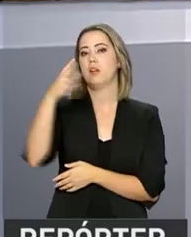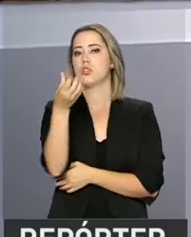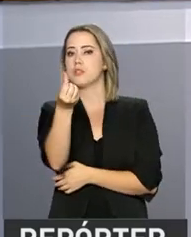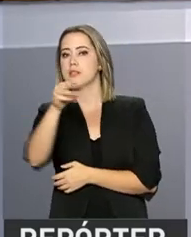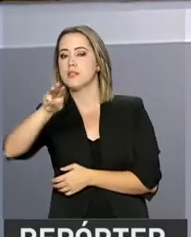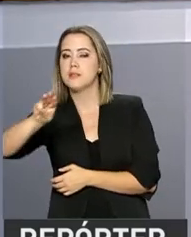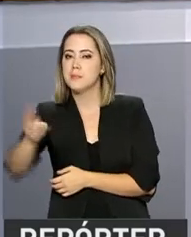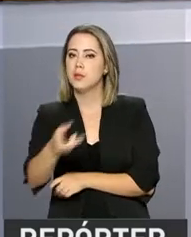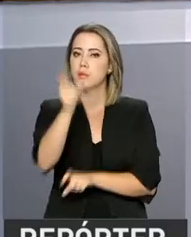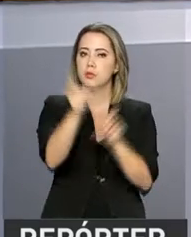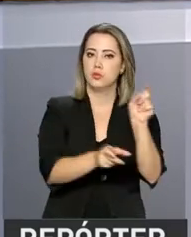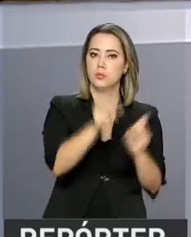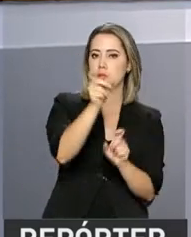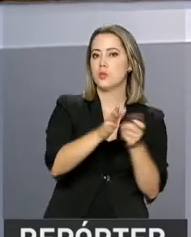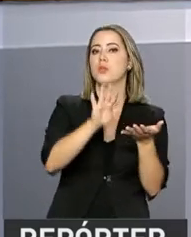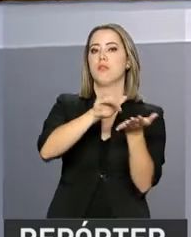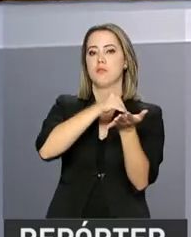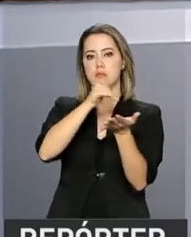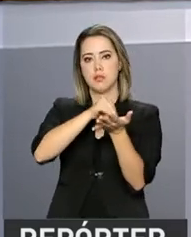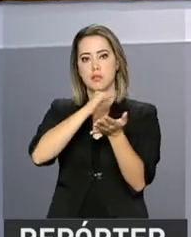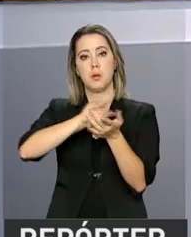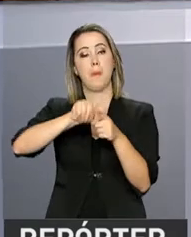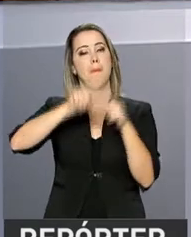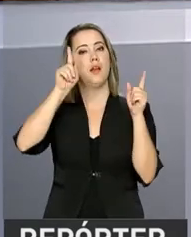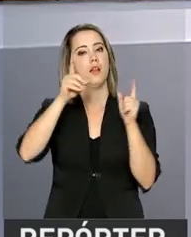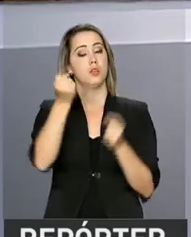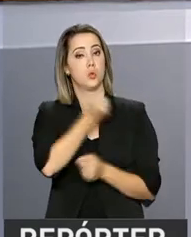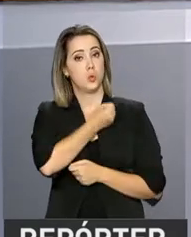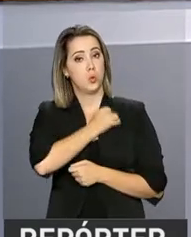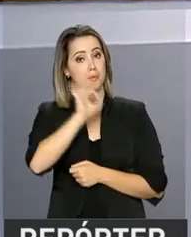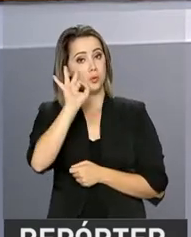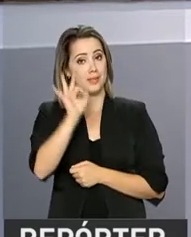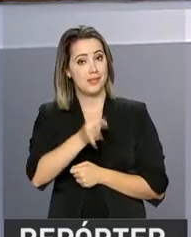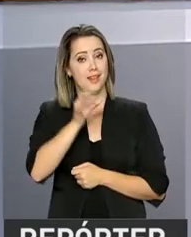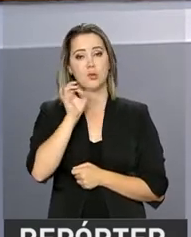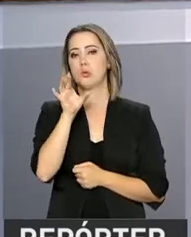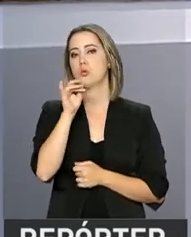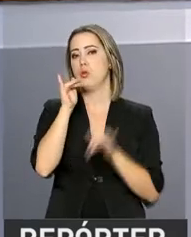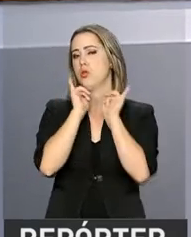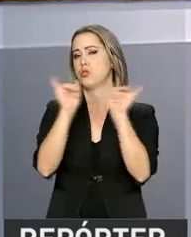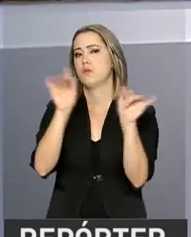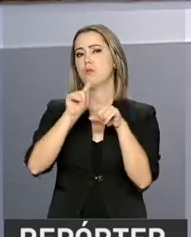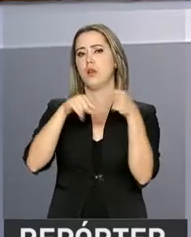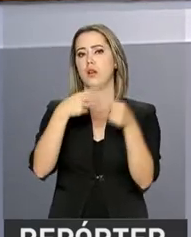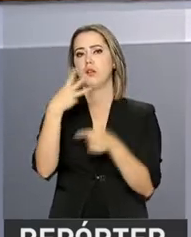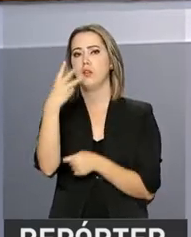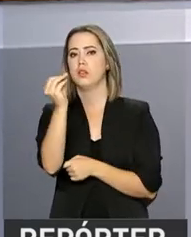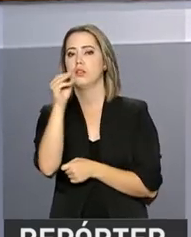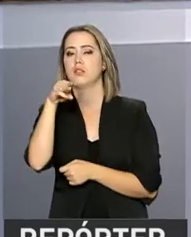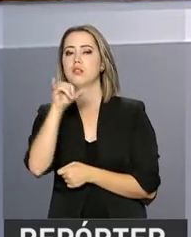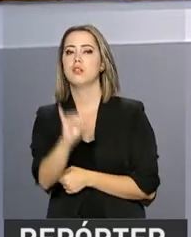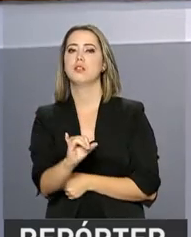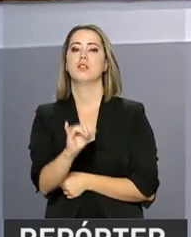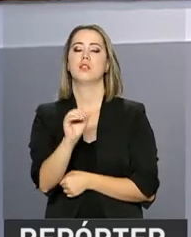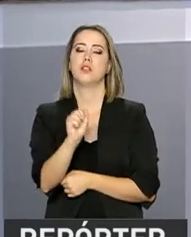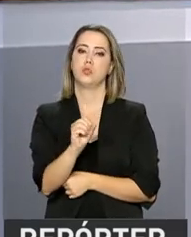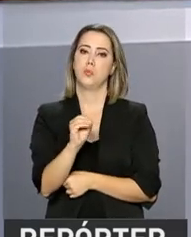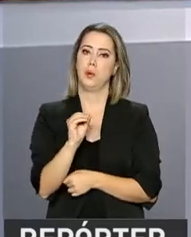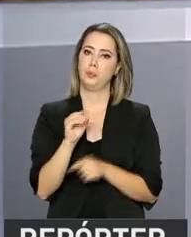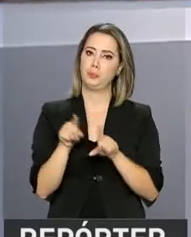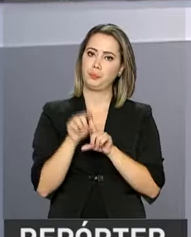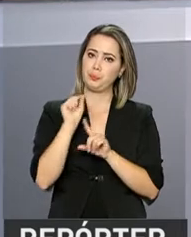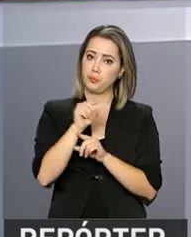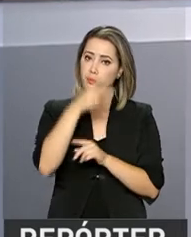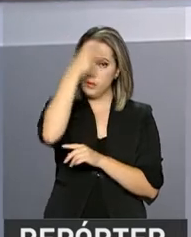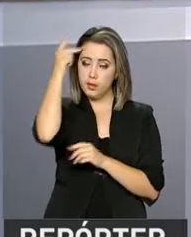500 mil pessoas se inscreveram, mas o número definitivo de candidatos só será divulgado no dia 30 de maio. Os